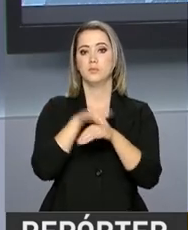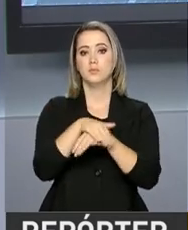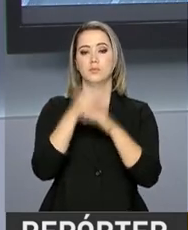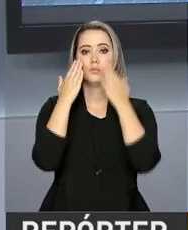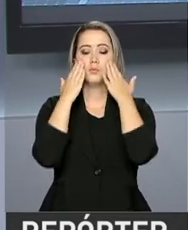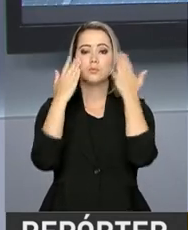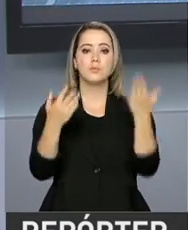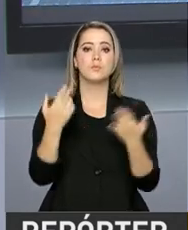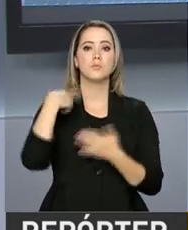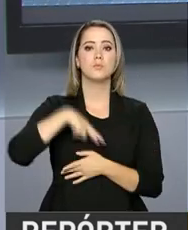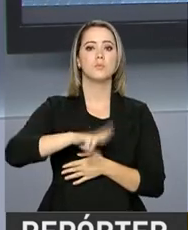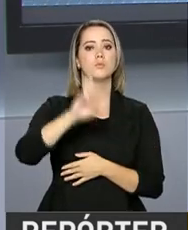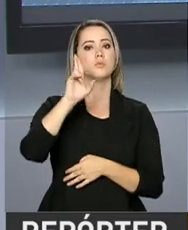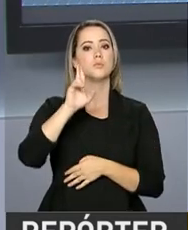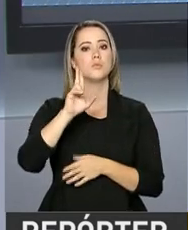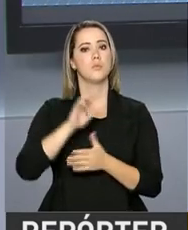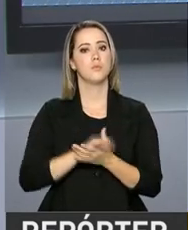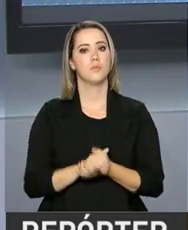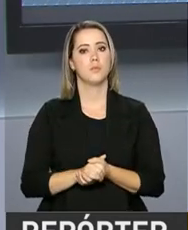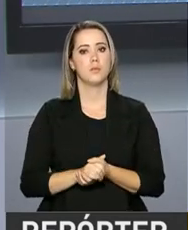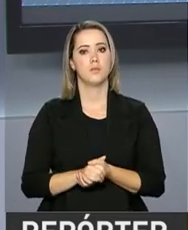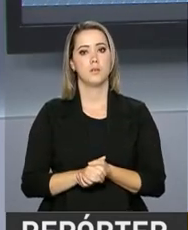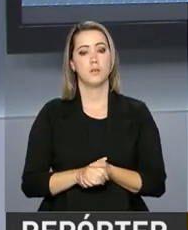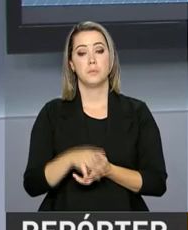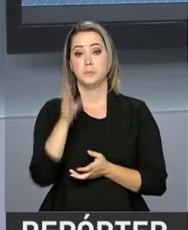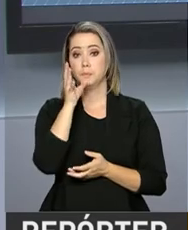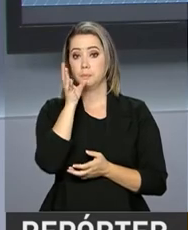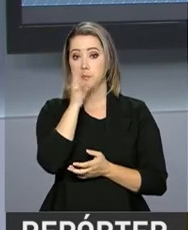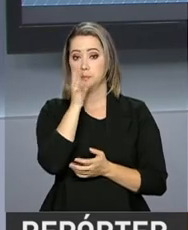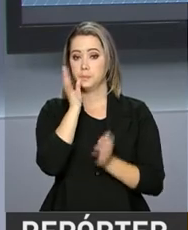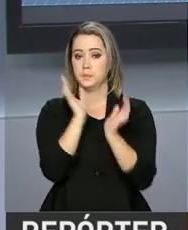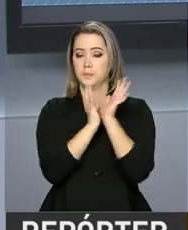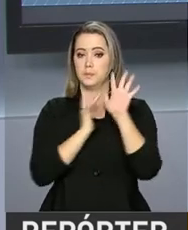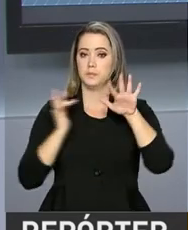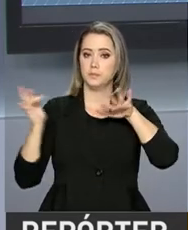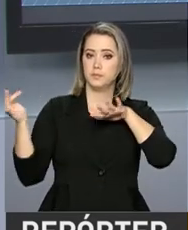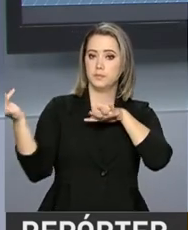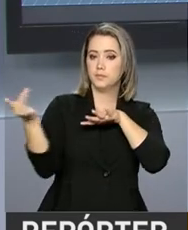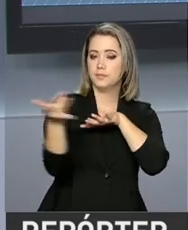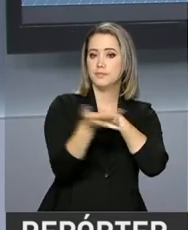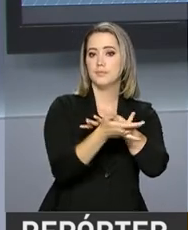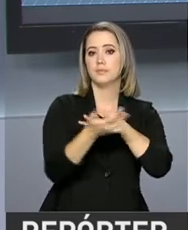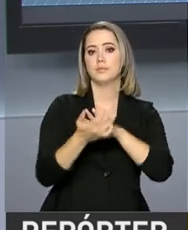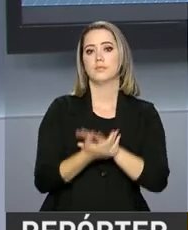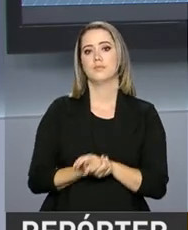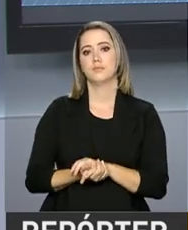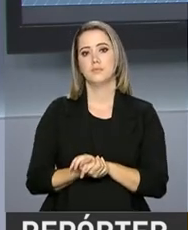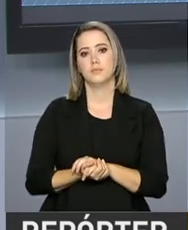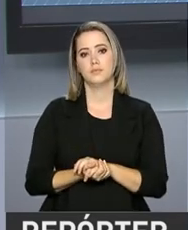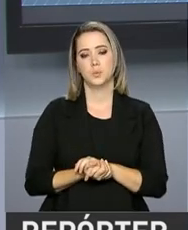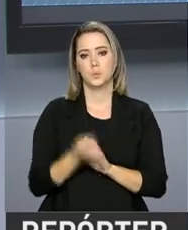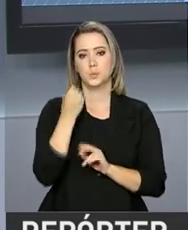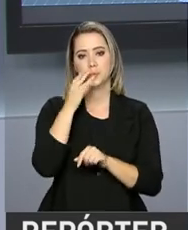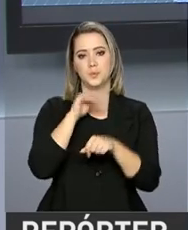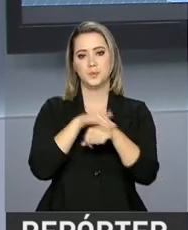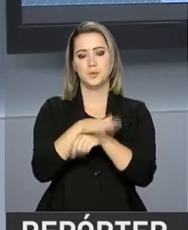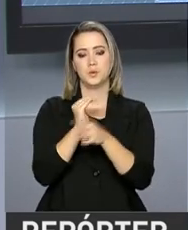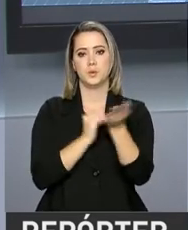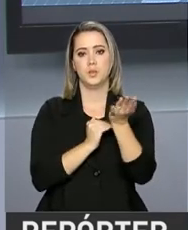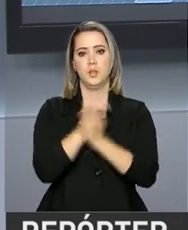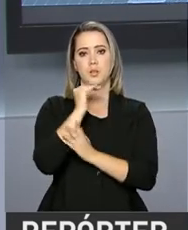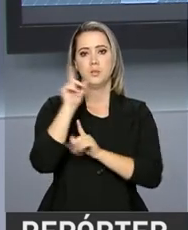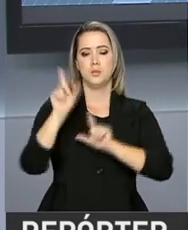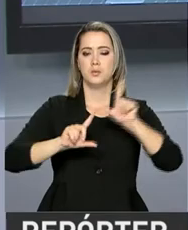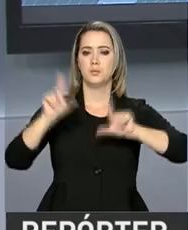noite na próxima edição do repórter nbr você pode acompanhar as novidades também em nossas redes sociais boa noite pra você